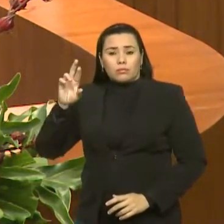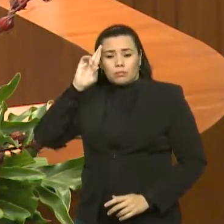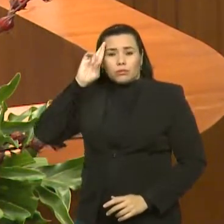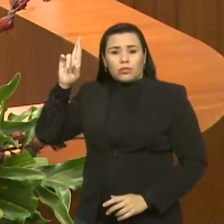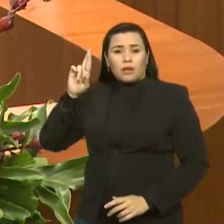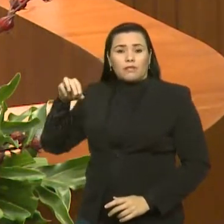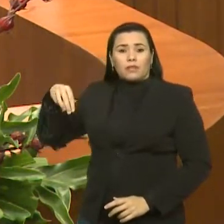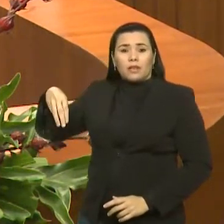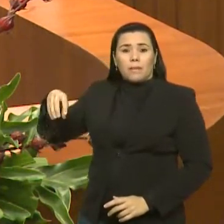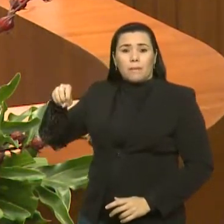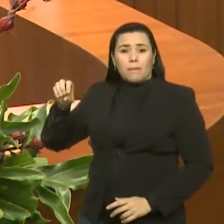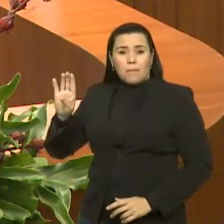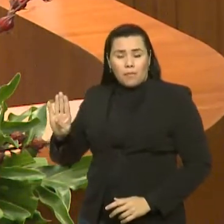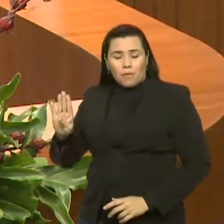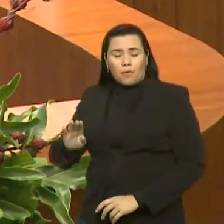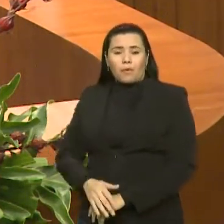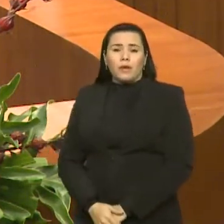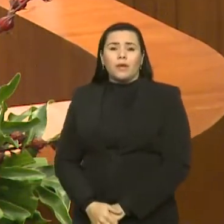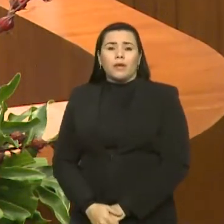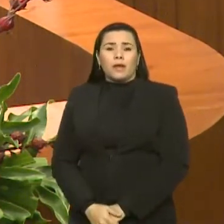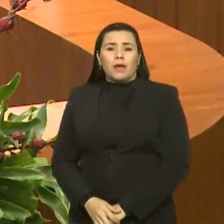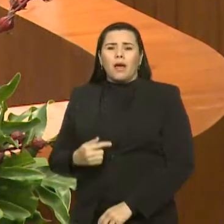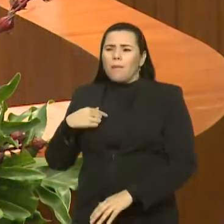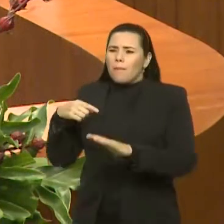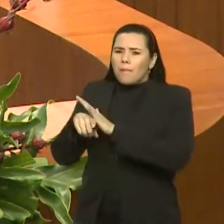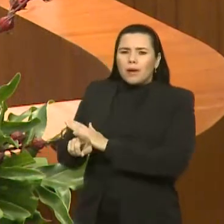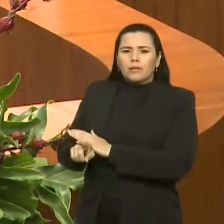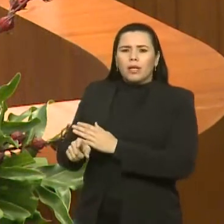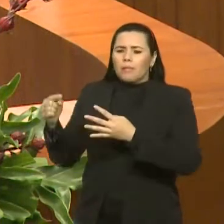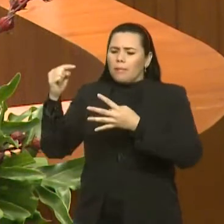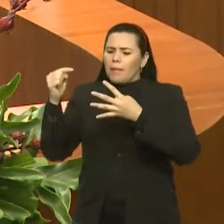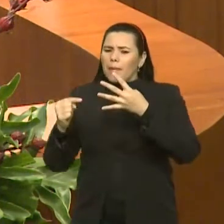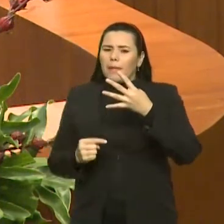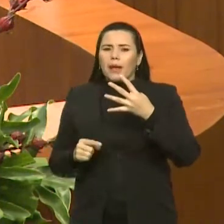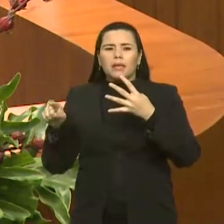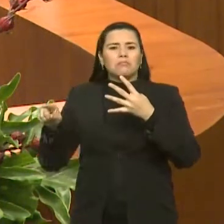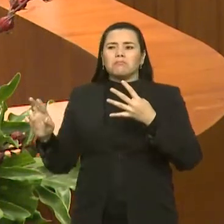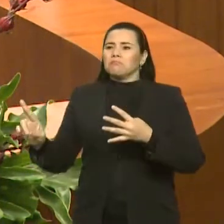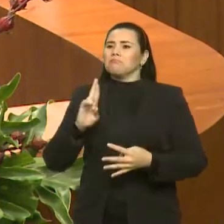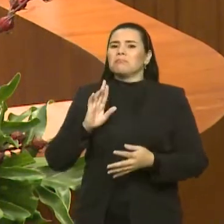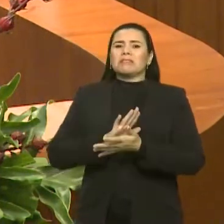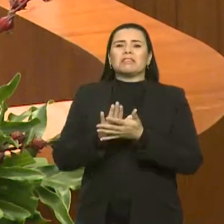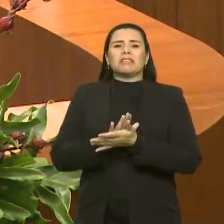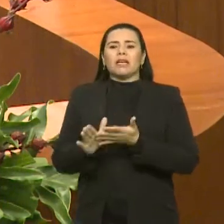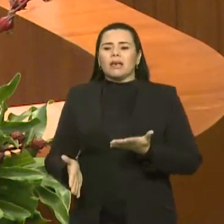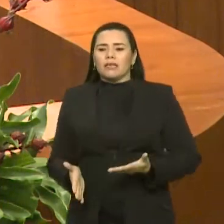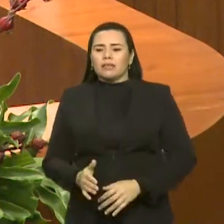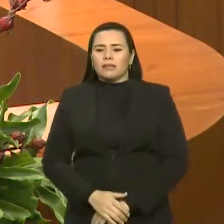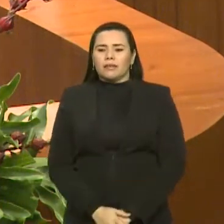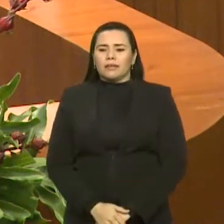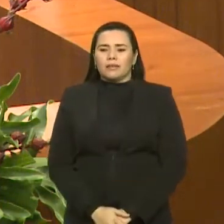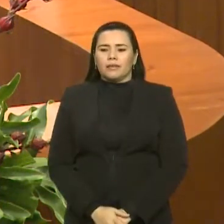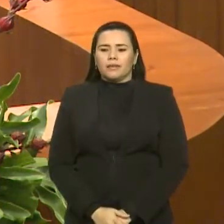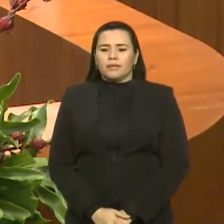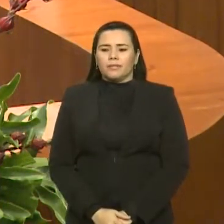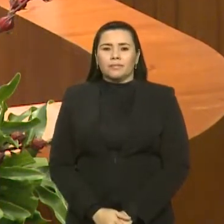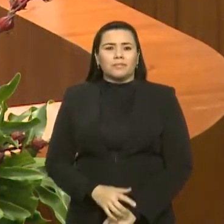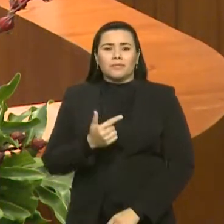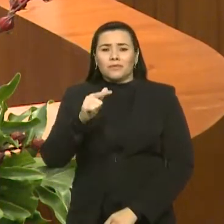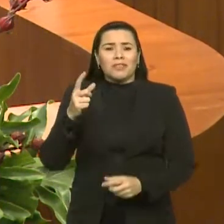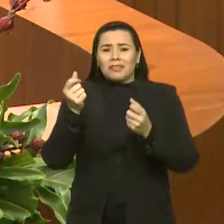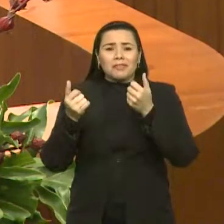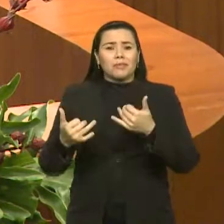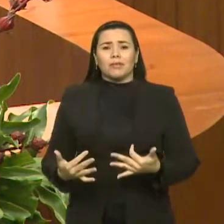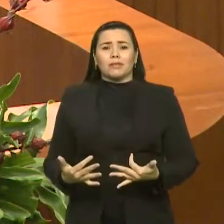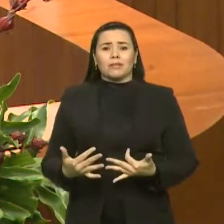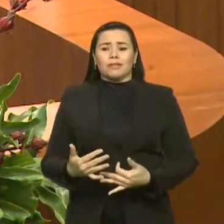as características para ter sido fraudulenta, fraudada. Não pode não ter explicação, deputado César Pires.